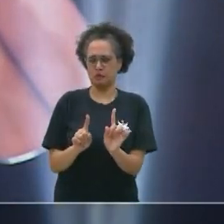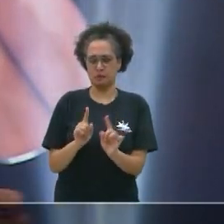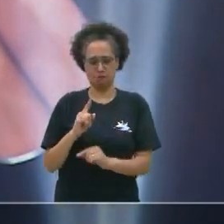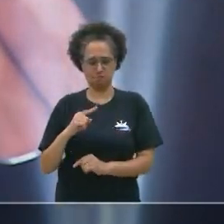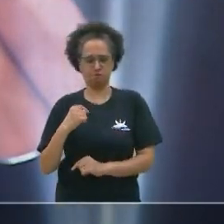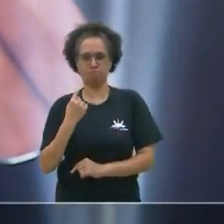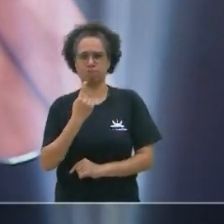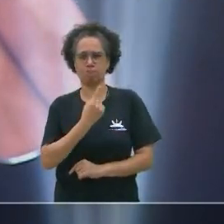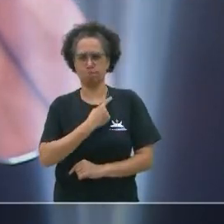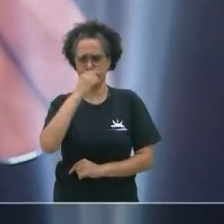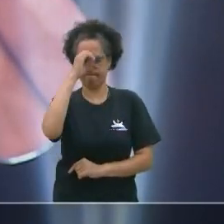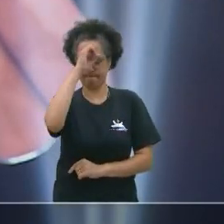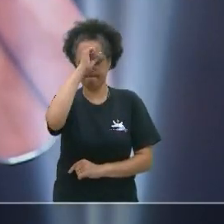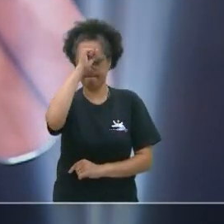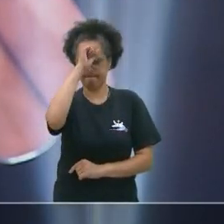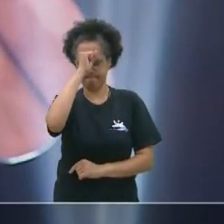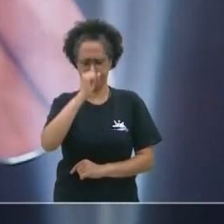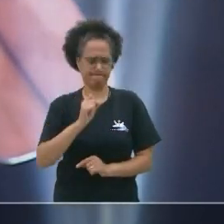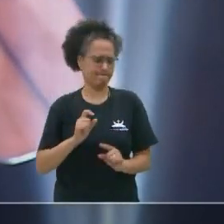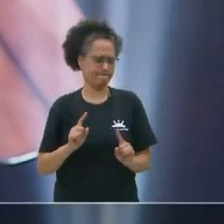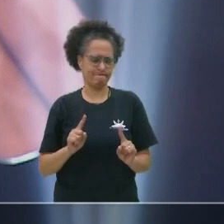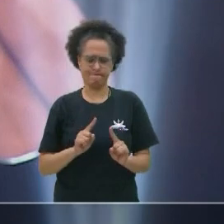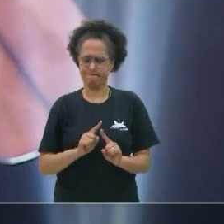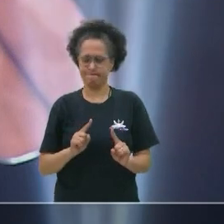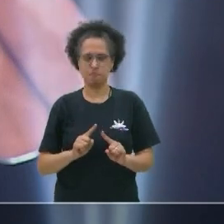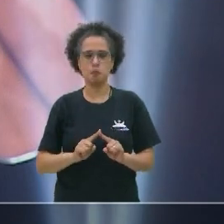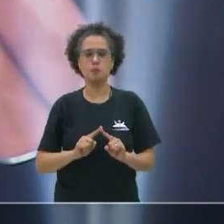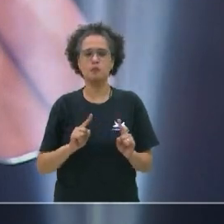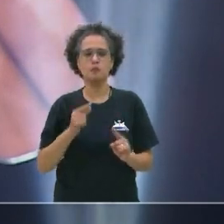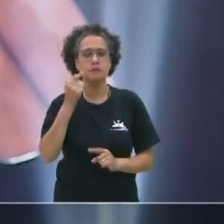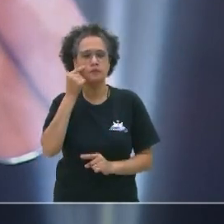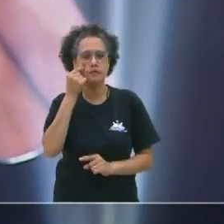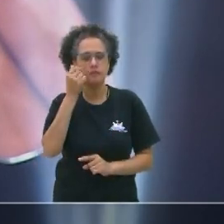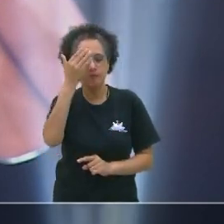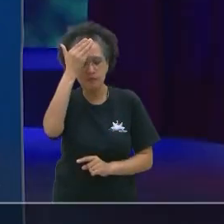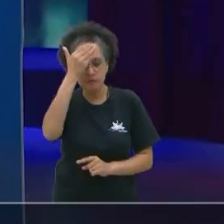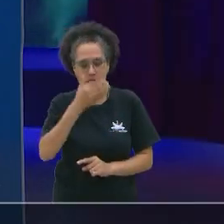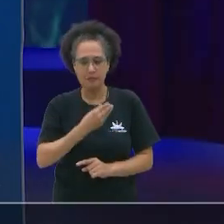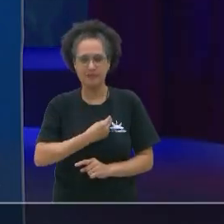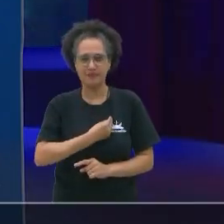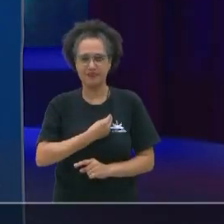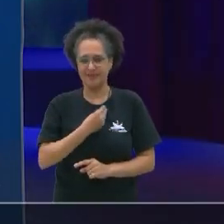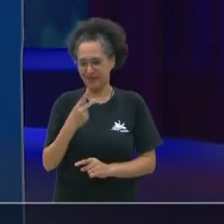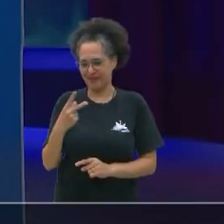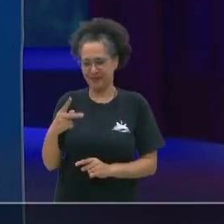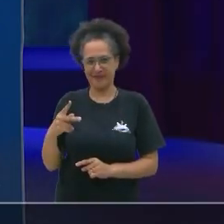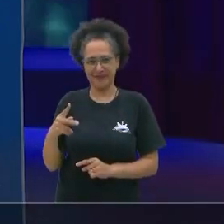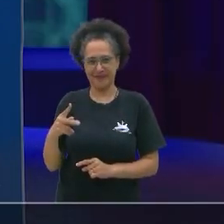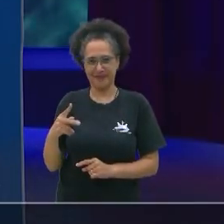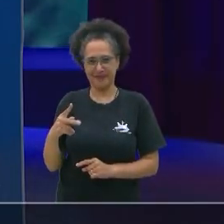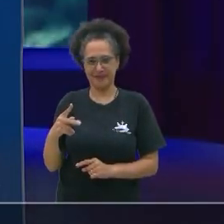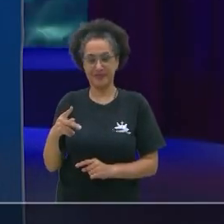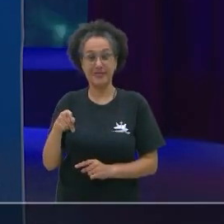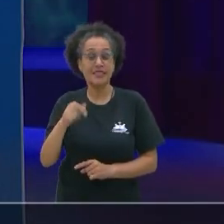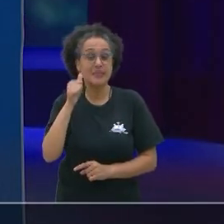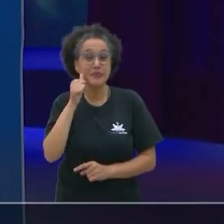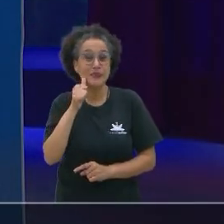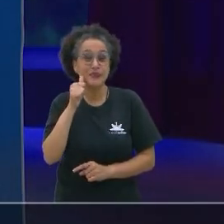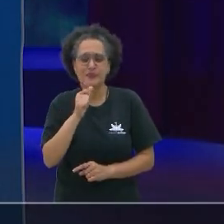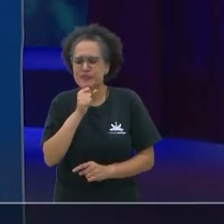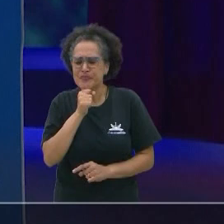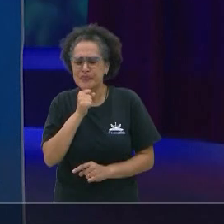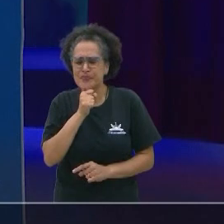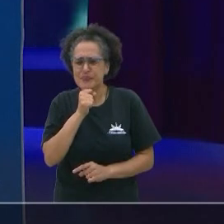nós aprendemos, mas pelo testemunho de vida. E esta senhorinha,